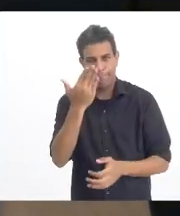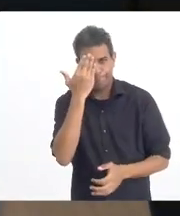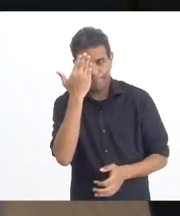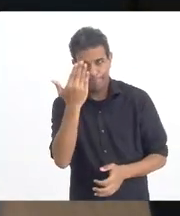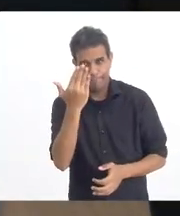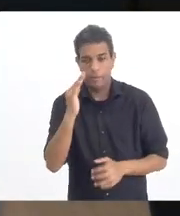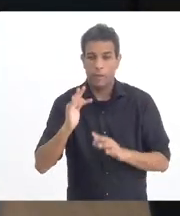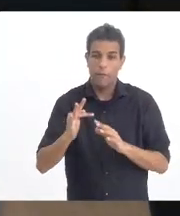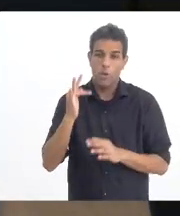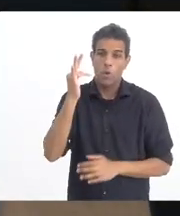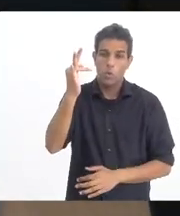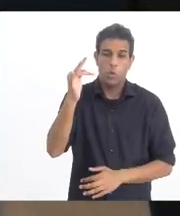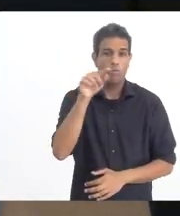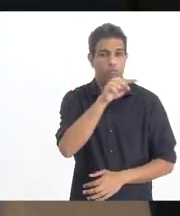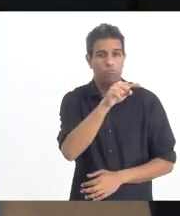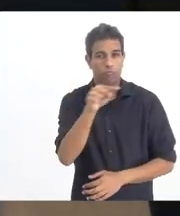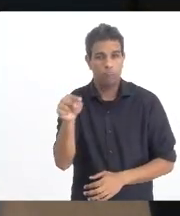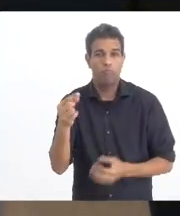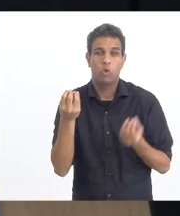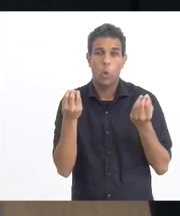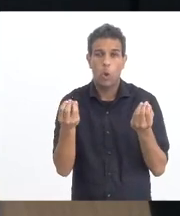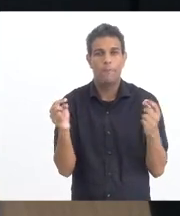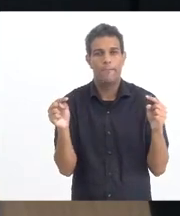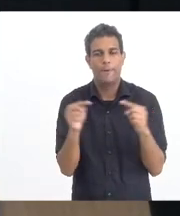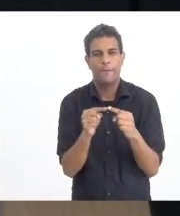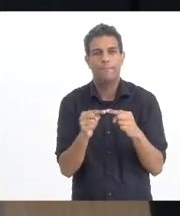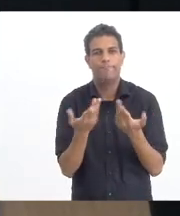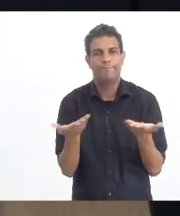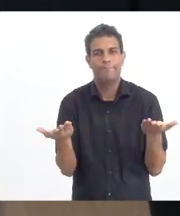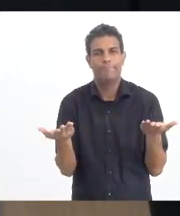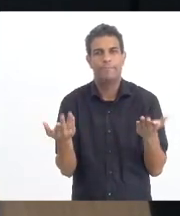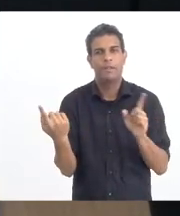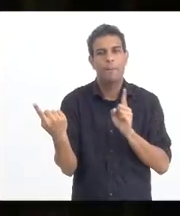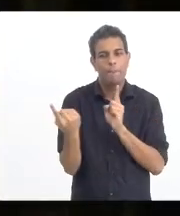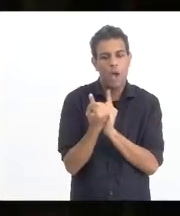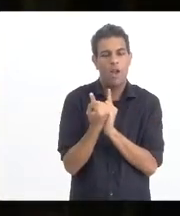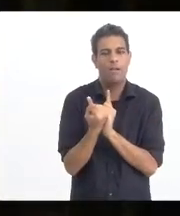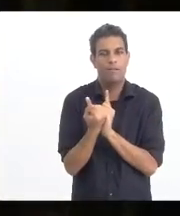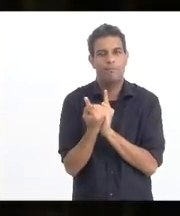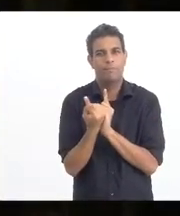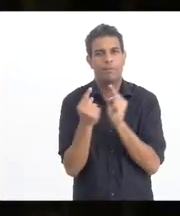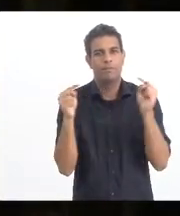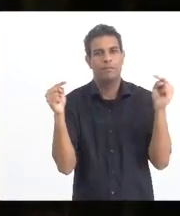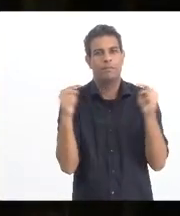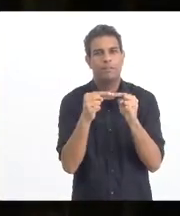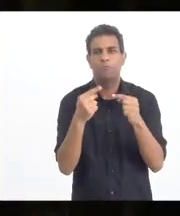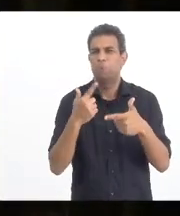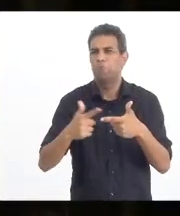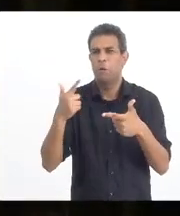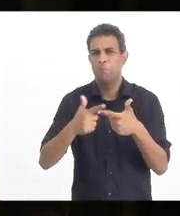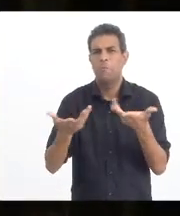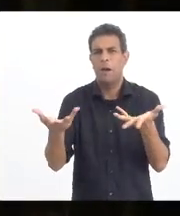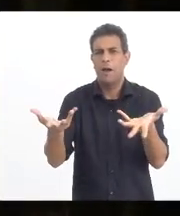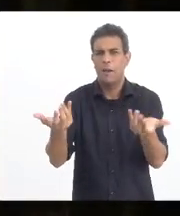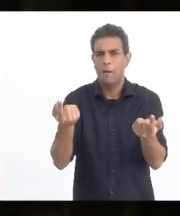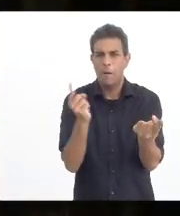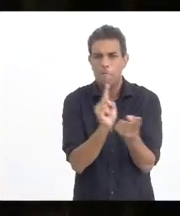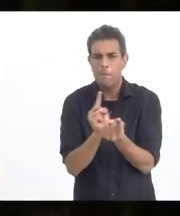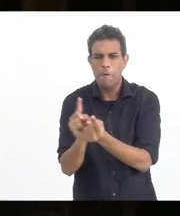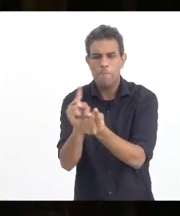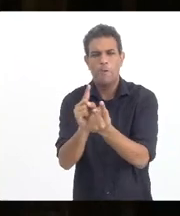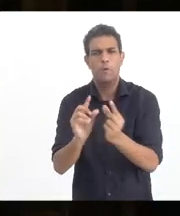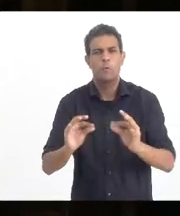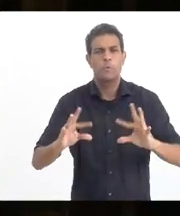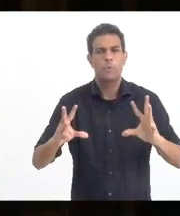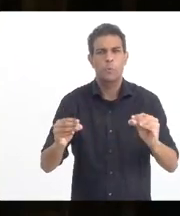Mas, posteriormente, o Câmara sabe onde me encontrar, lá no quartel. Eu não tenho problema nenhum, eu recebo todo mundo.